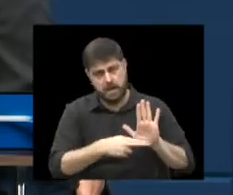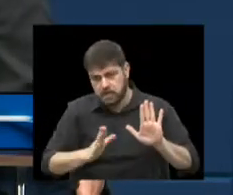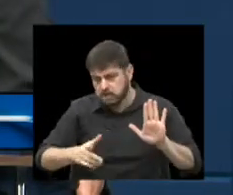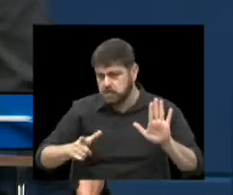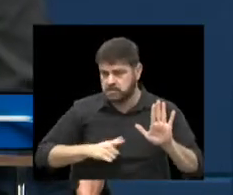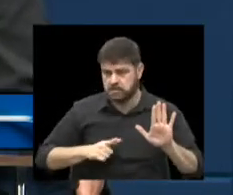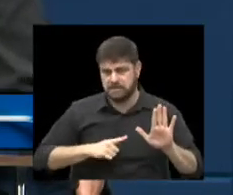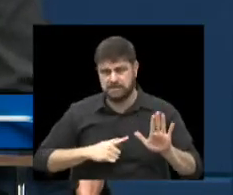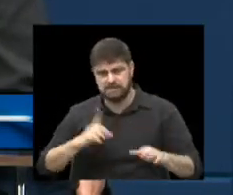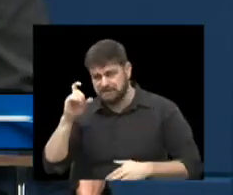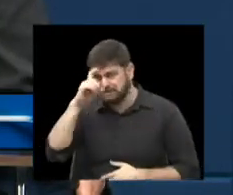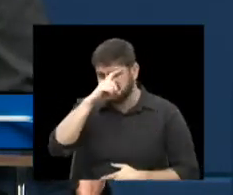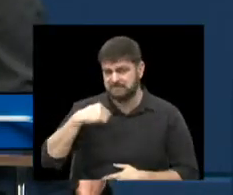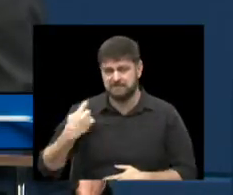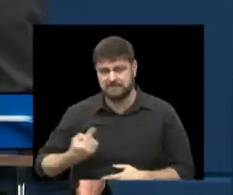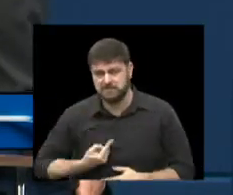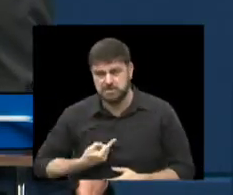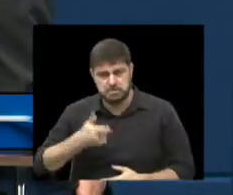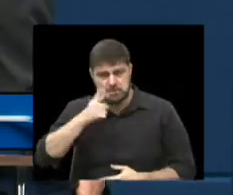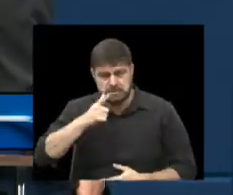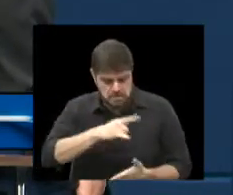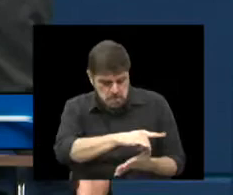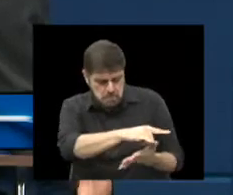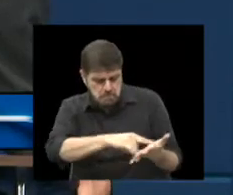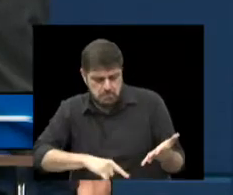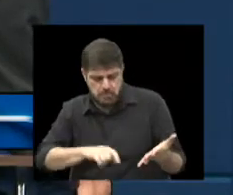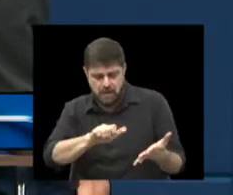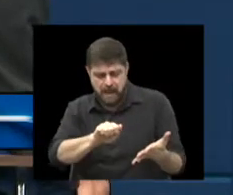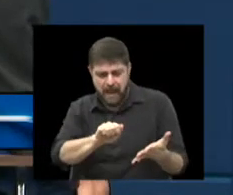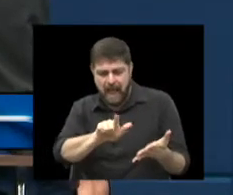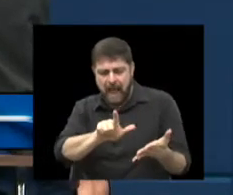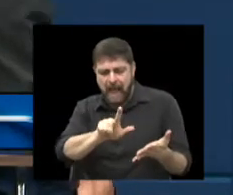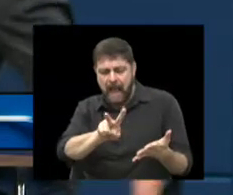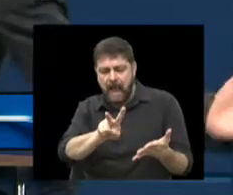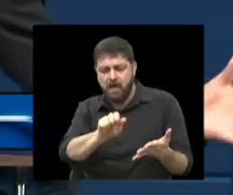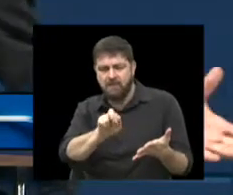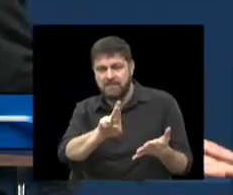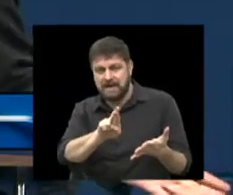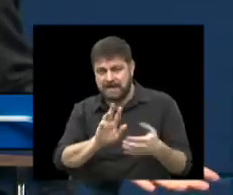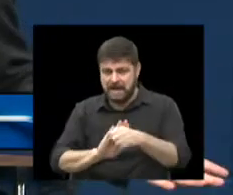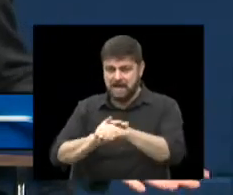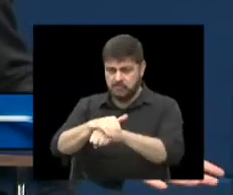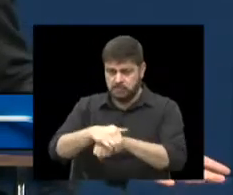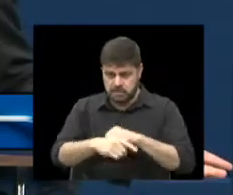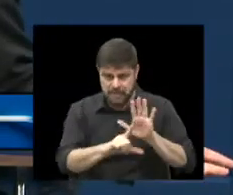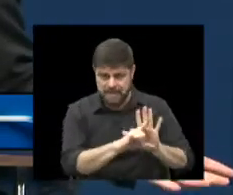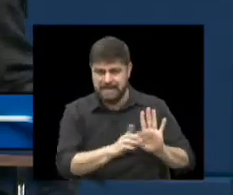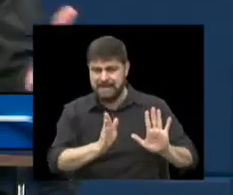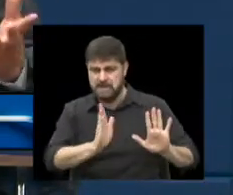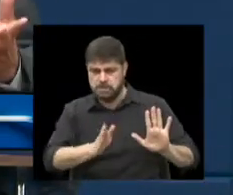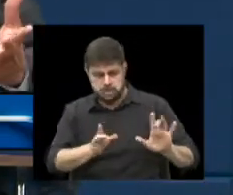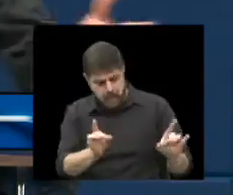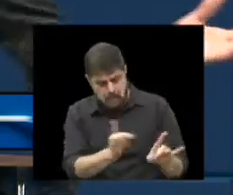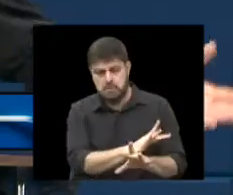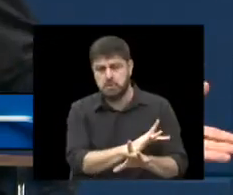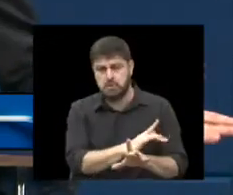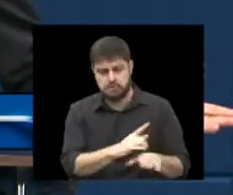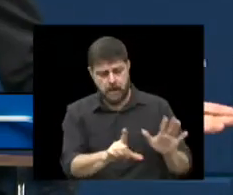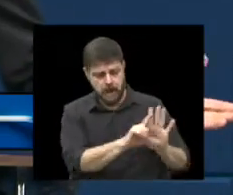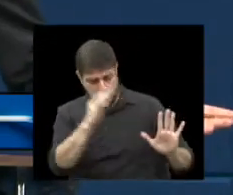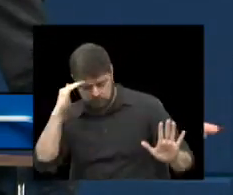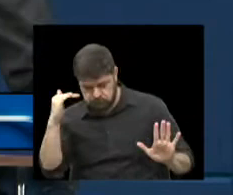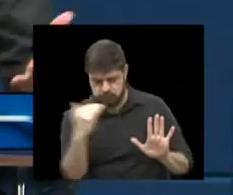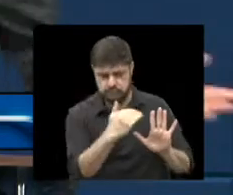de alcançar, inclusive do atual alvará para o funcionamento no período noturno. A legislação já existe, ela tem que ser